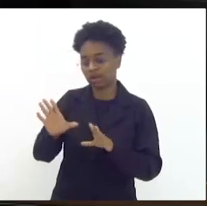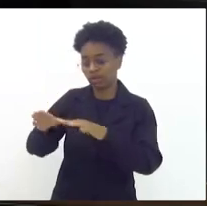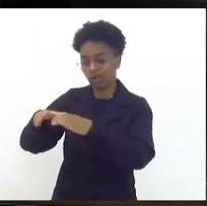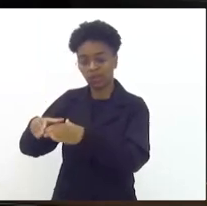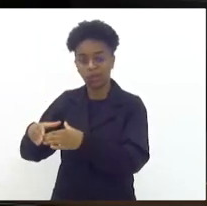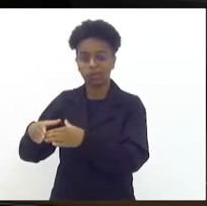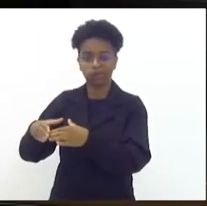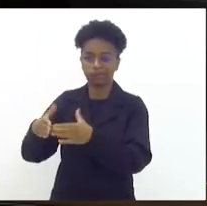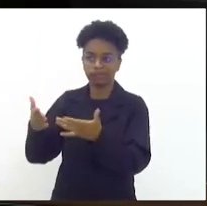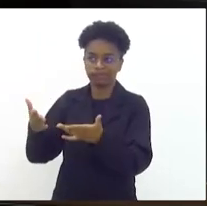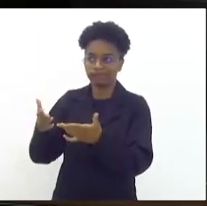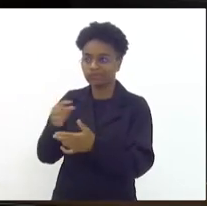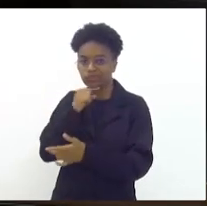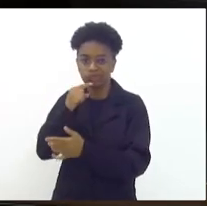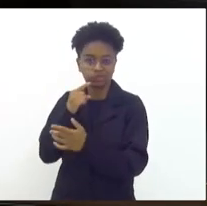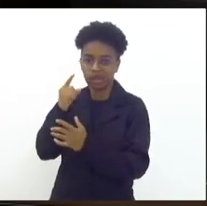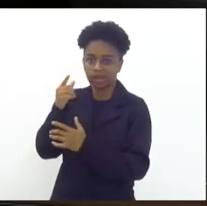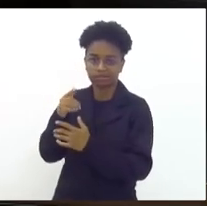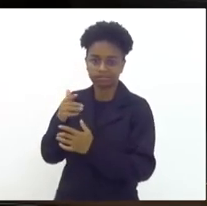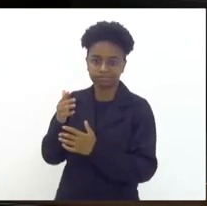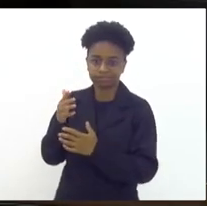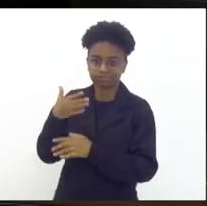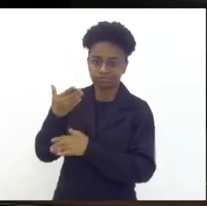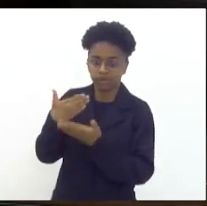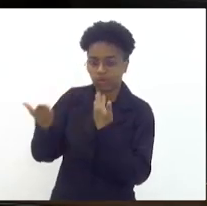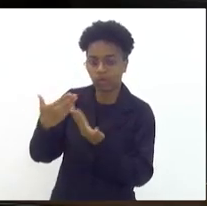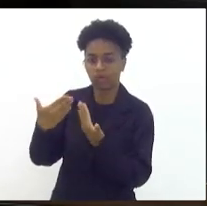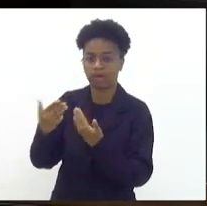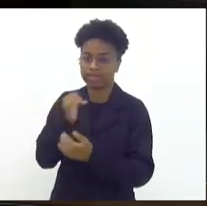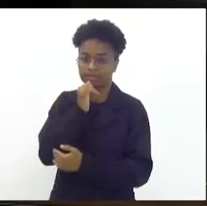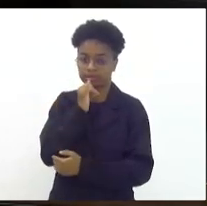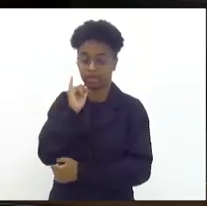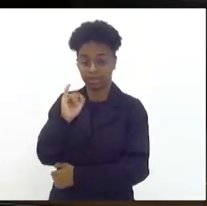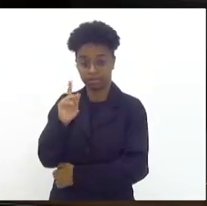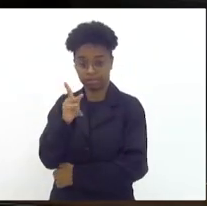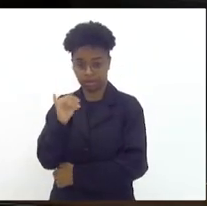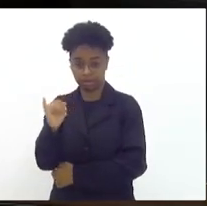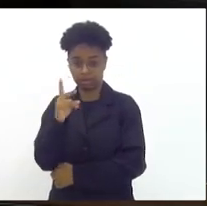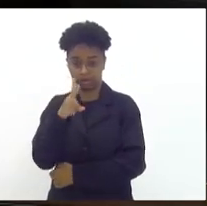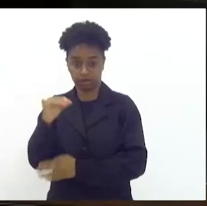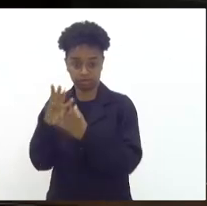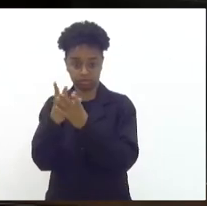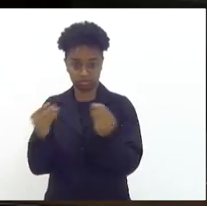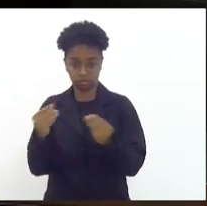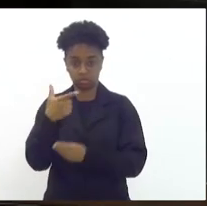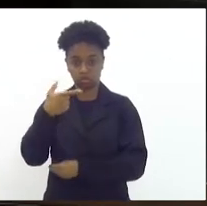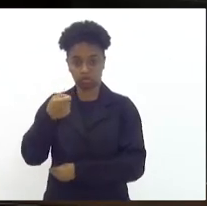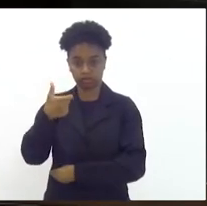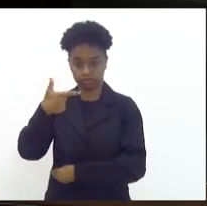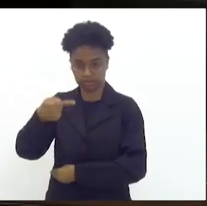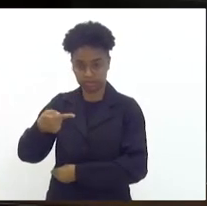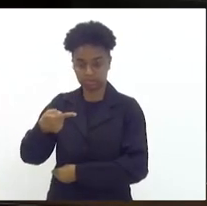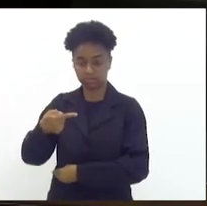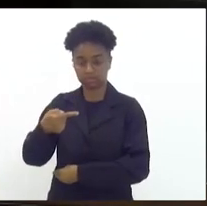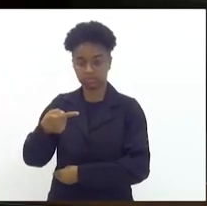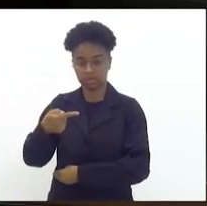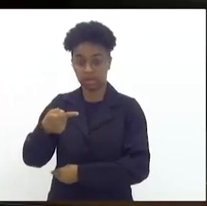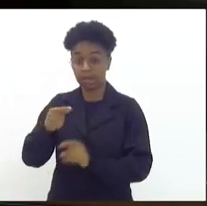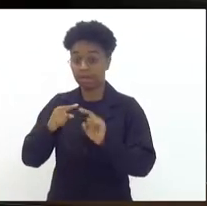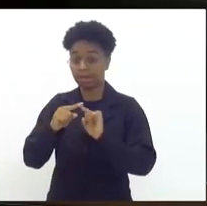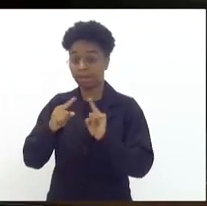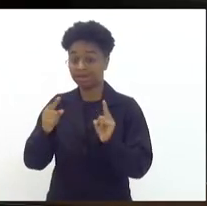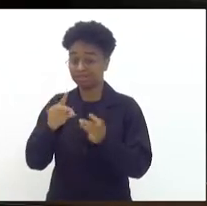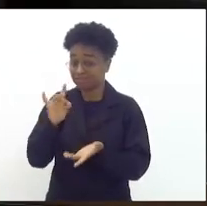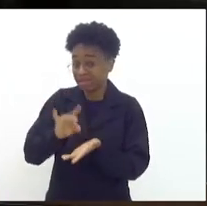blindada do que entrou eu dou um exemplo o IPI vai ser extinto em 2027 mas até a página 2